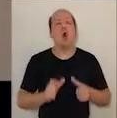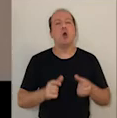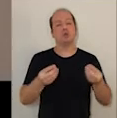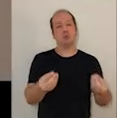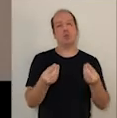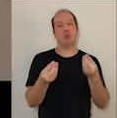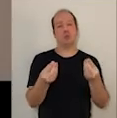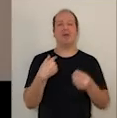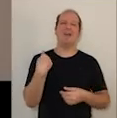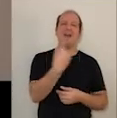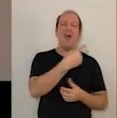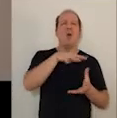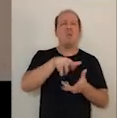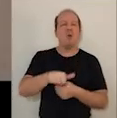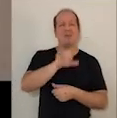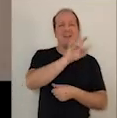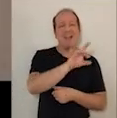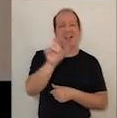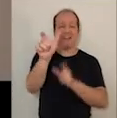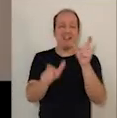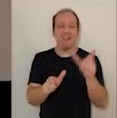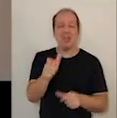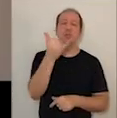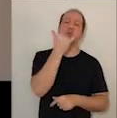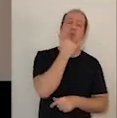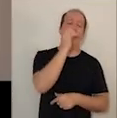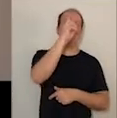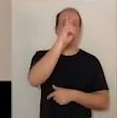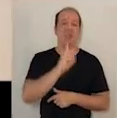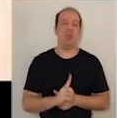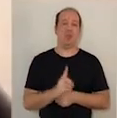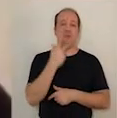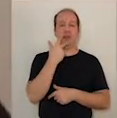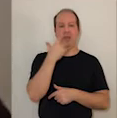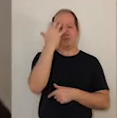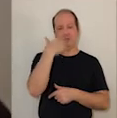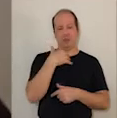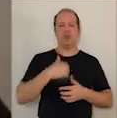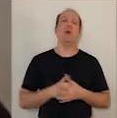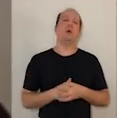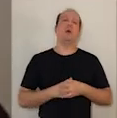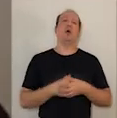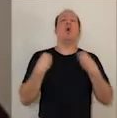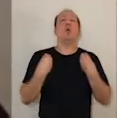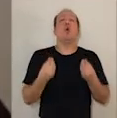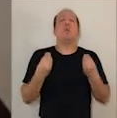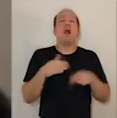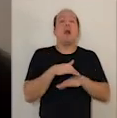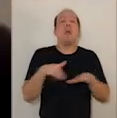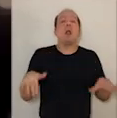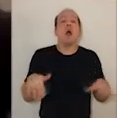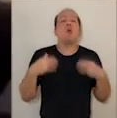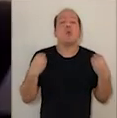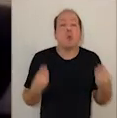o mundo se cada cidadão se julgasse no direito de ser sincero? Como acabará tudo isso?